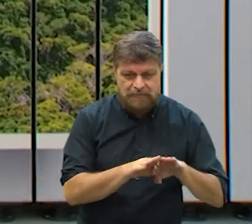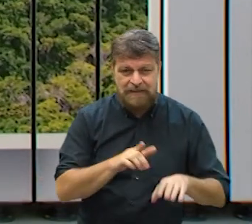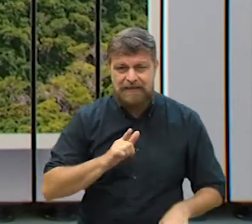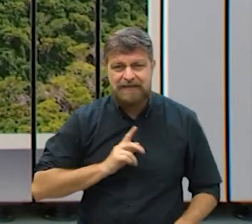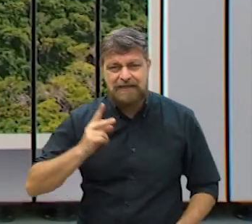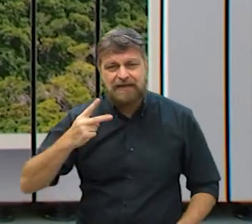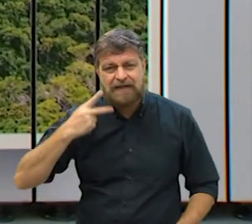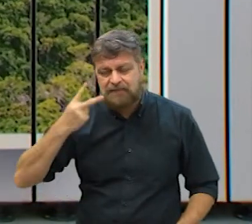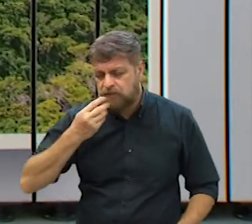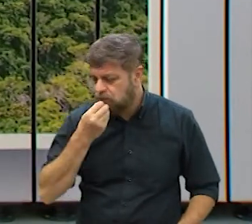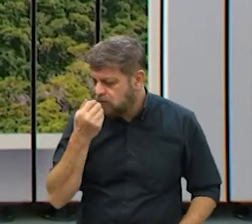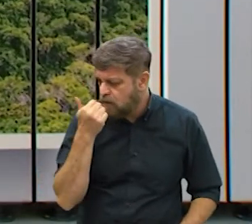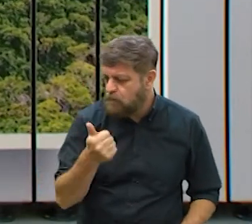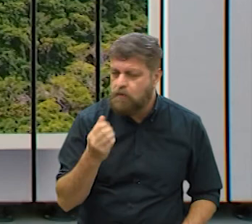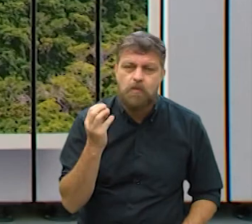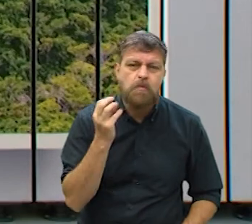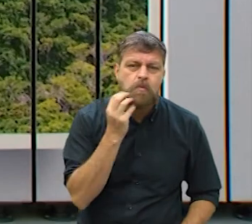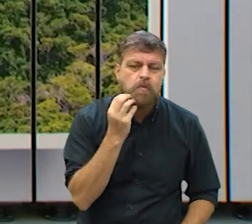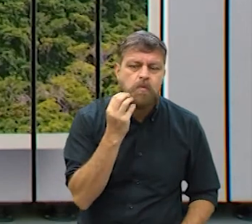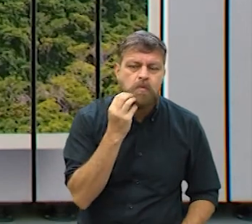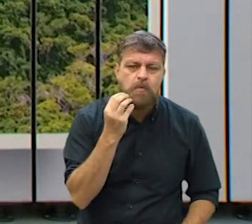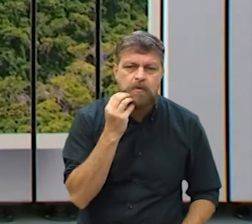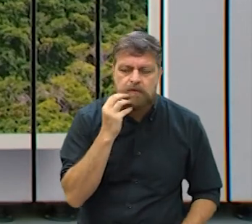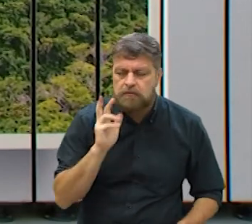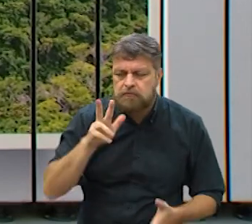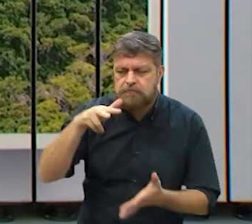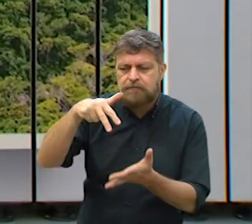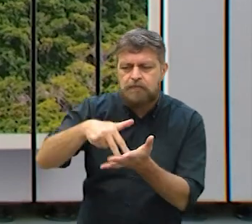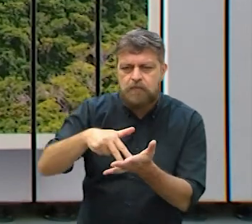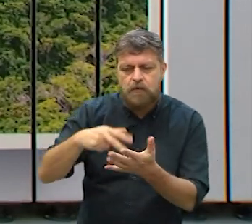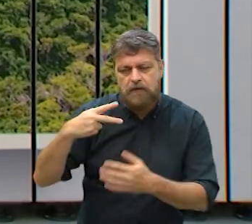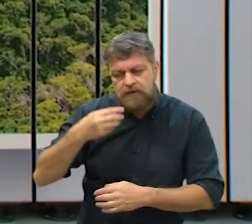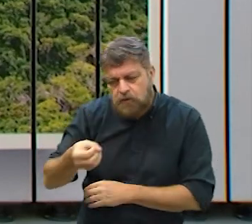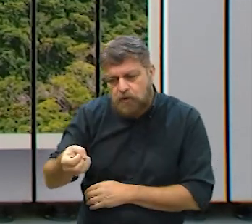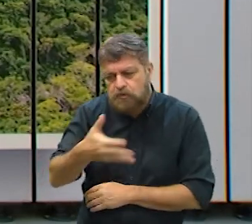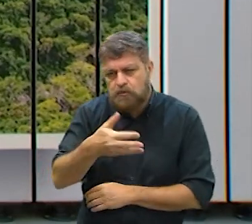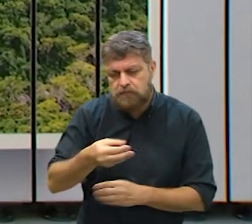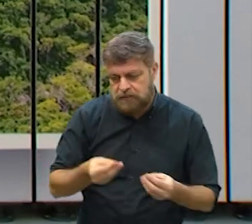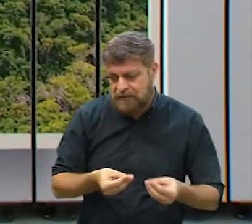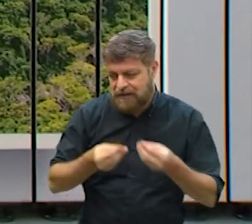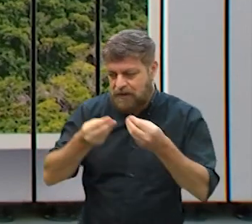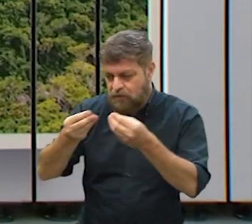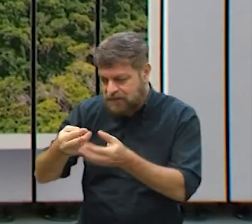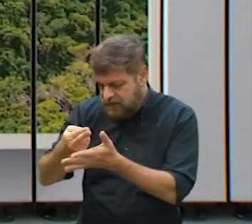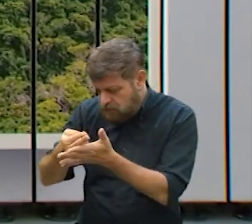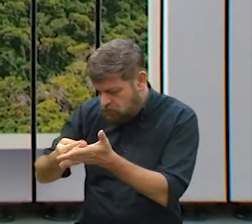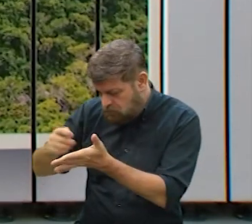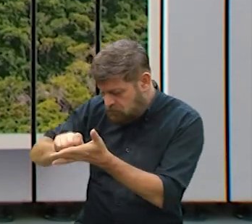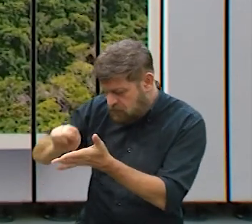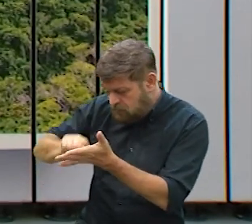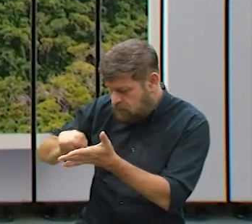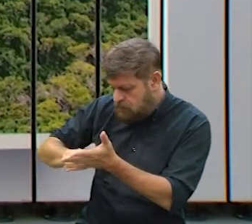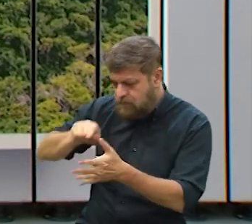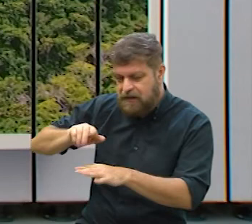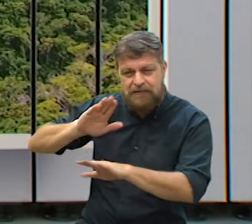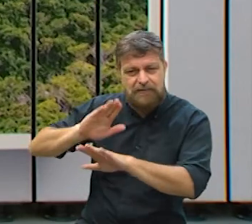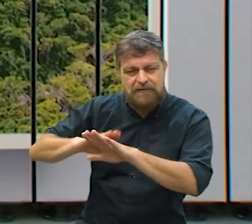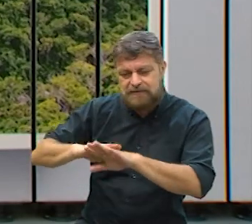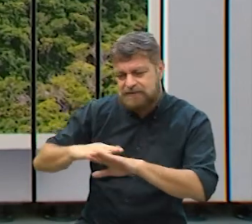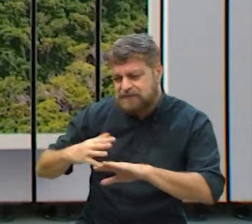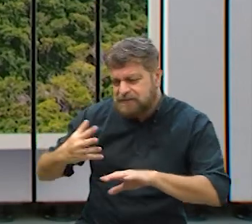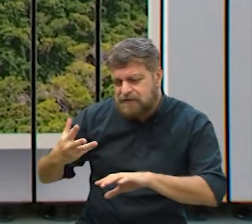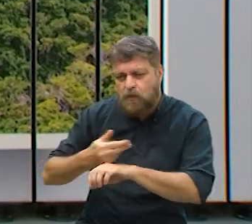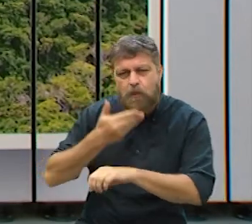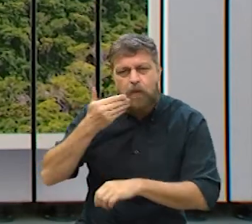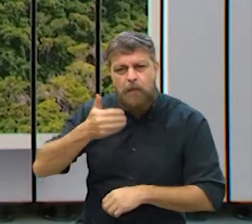temos vereadores bons, o Igor é uma grande revelação, e eu entrego a ele a relatoria, sabendo que ele vai fazer o melhor relatório para